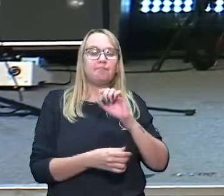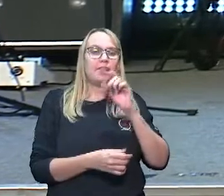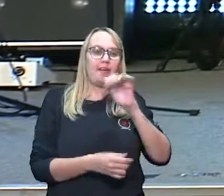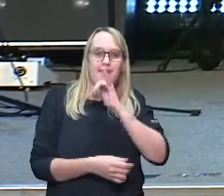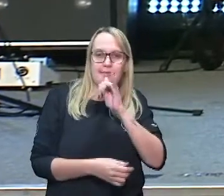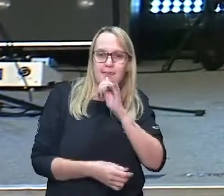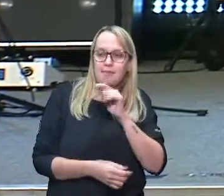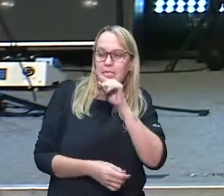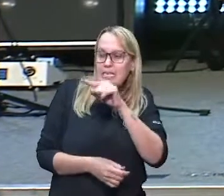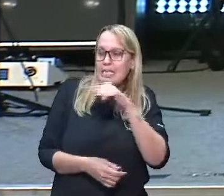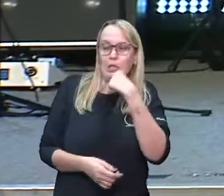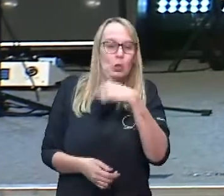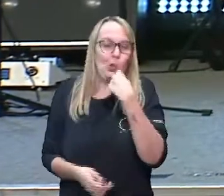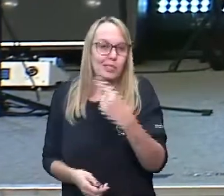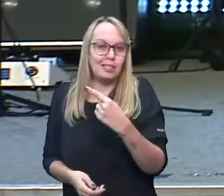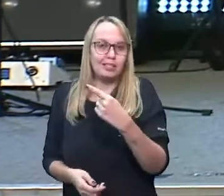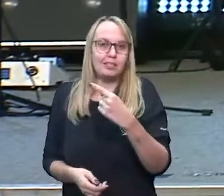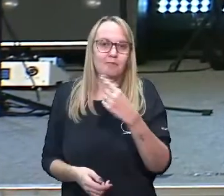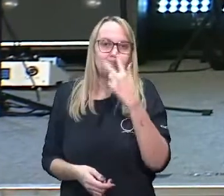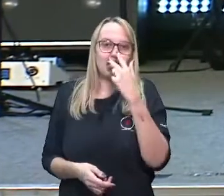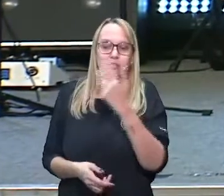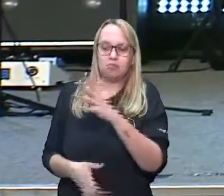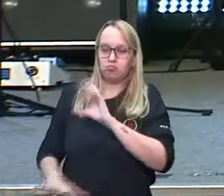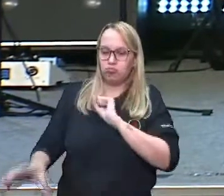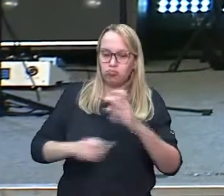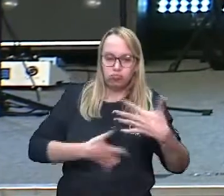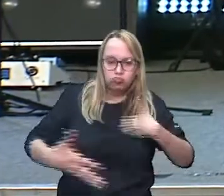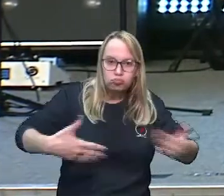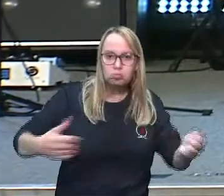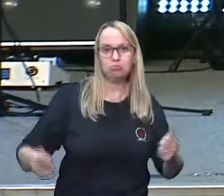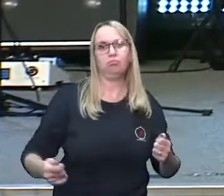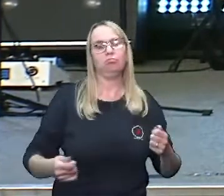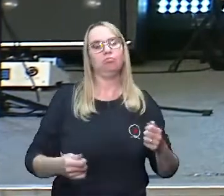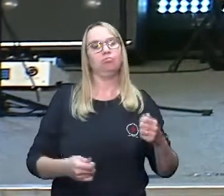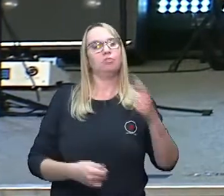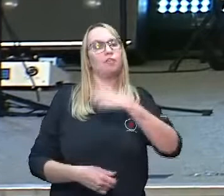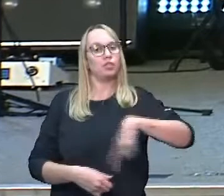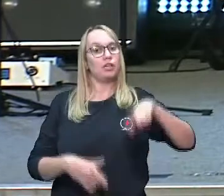mundo. Irmão, acredite, você tem que andar bem acompanhado.